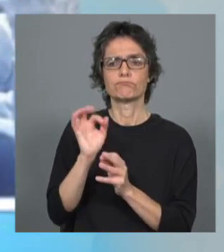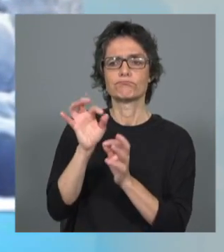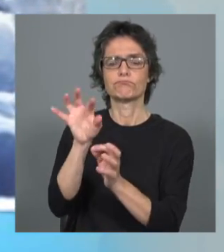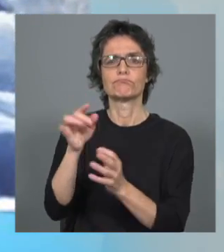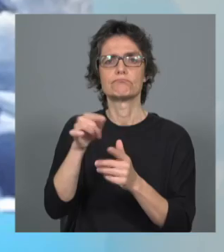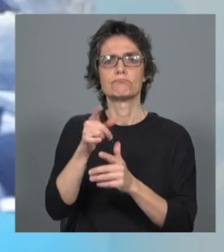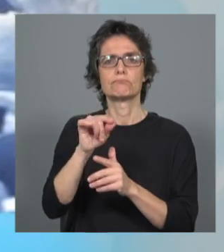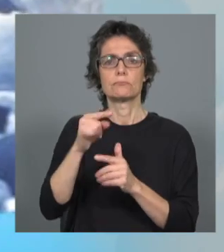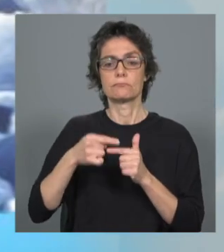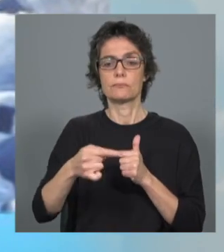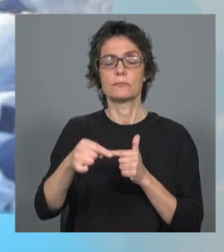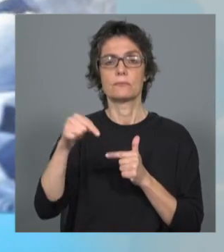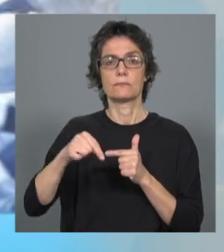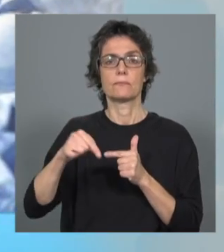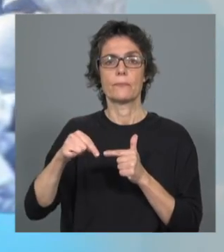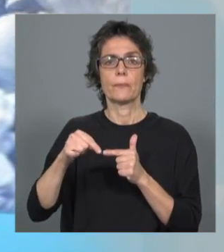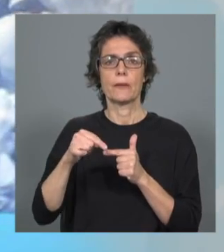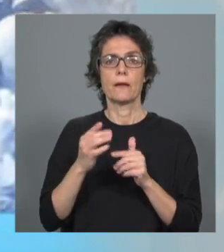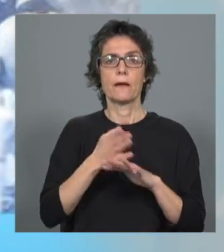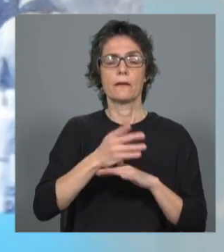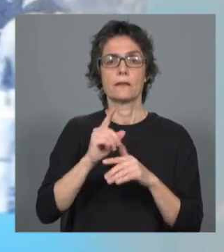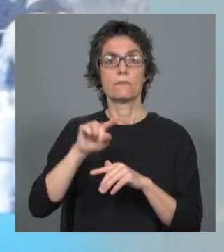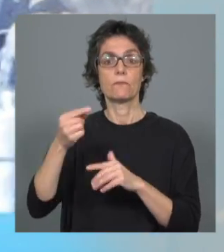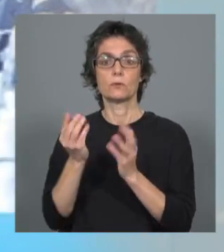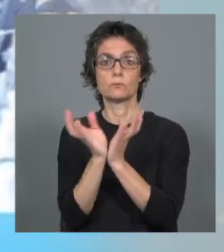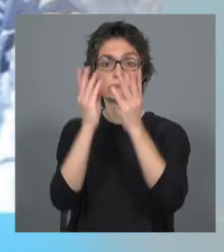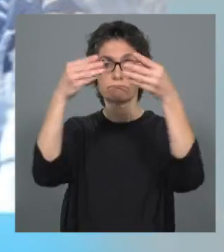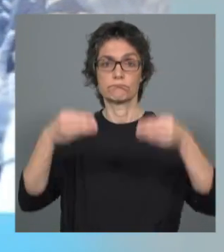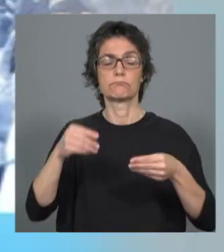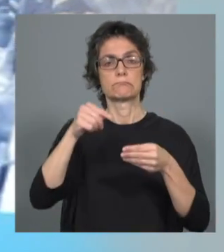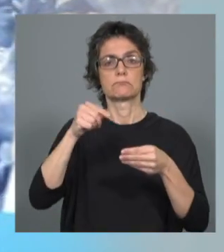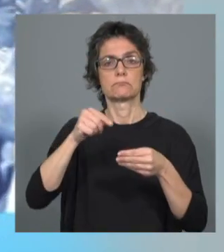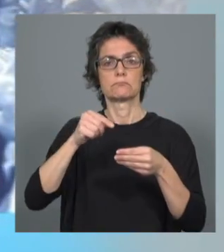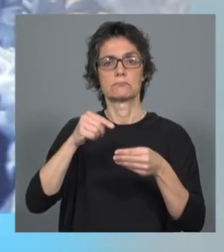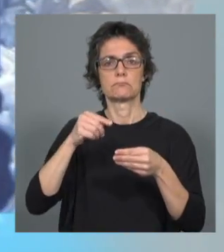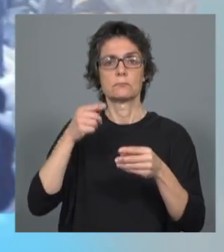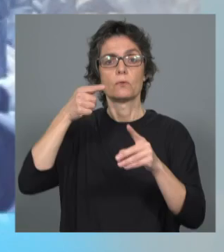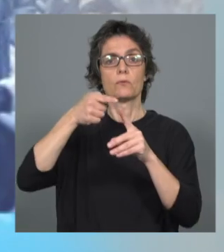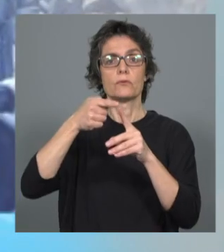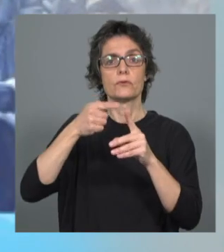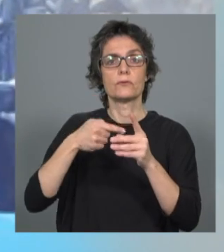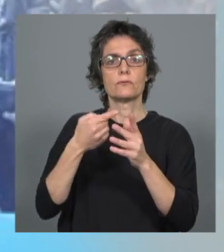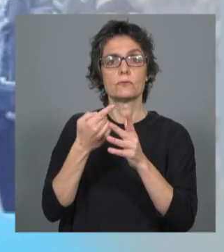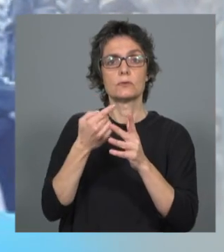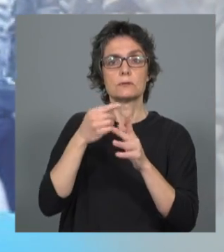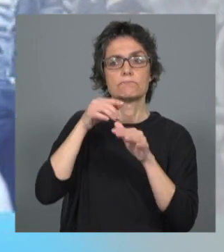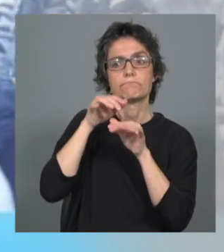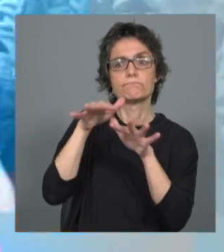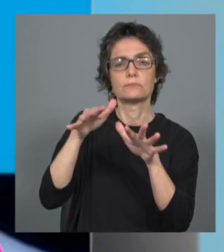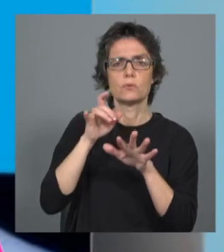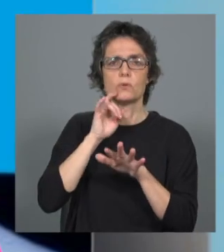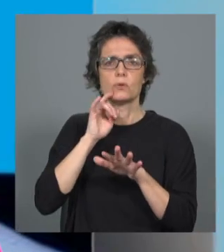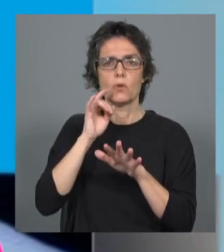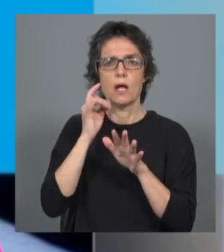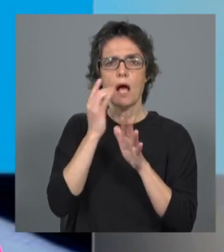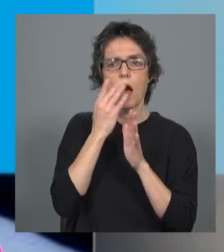recorrendo a outras plataformas que visam chegar também em segurança a mais alunos. Boa tarde